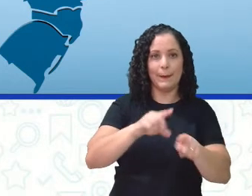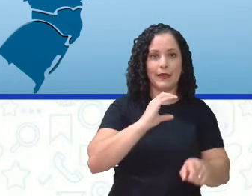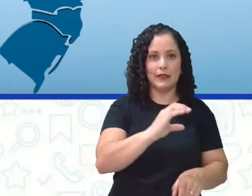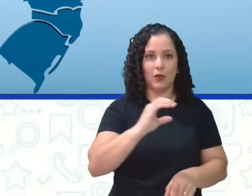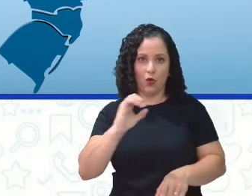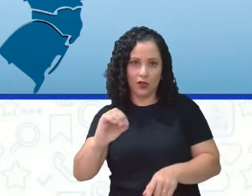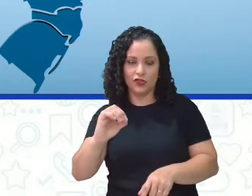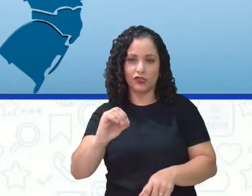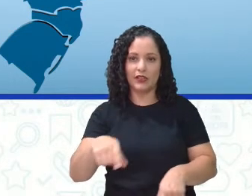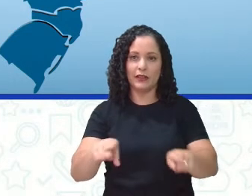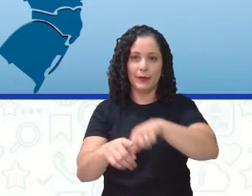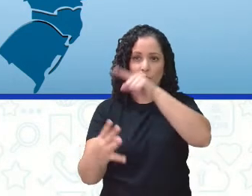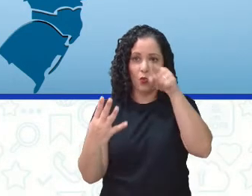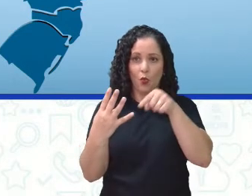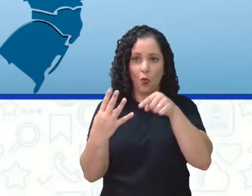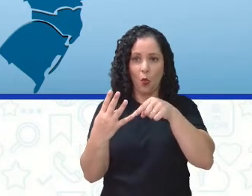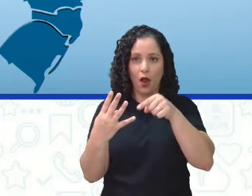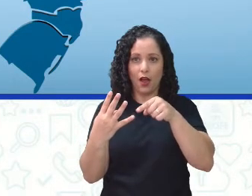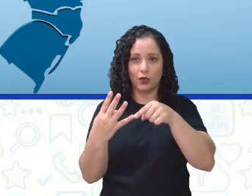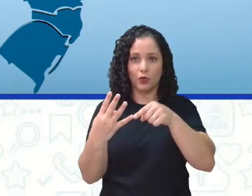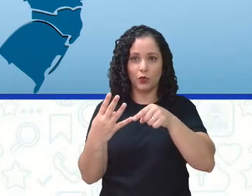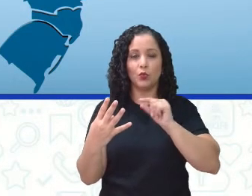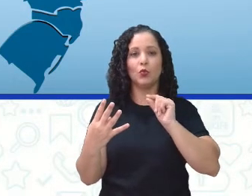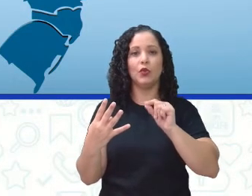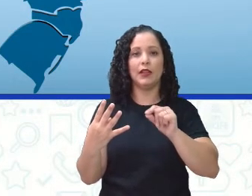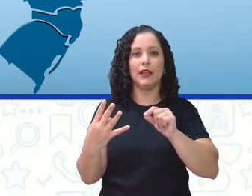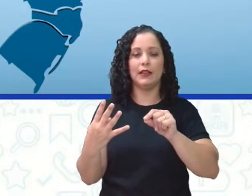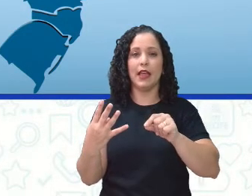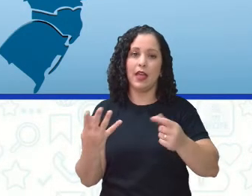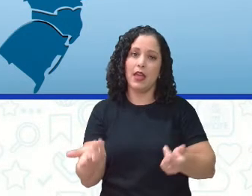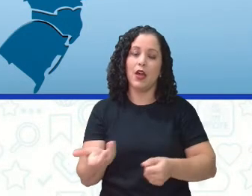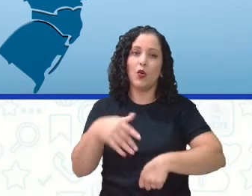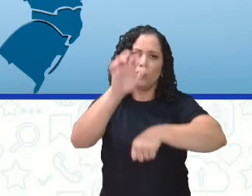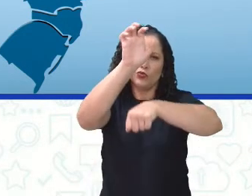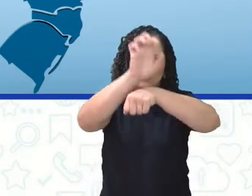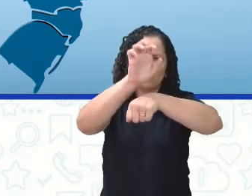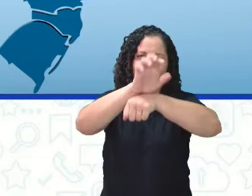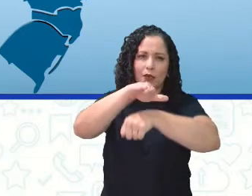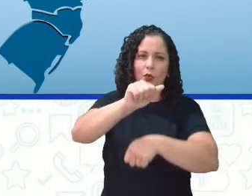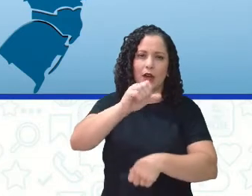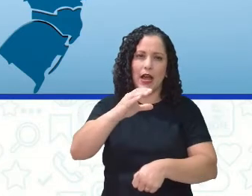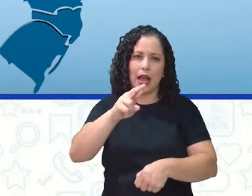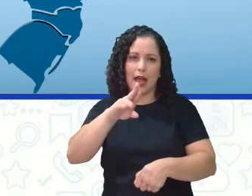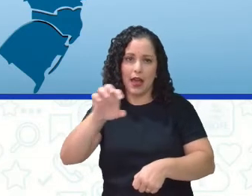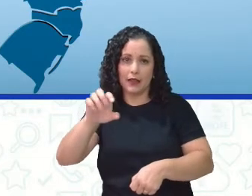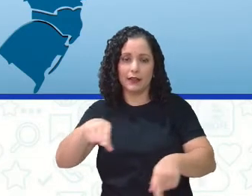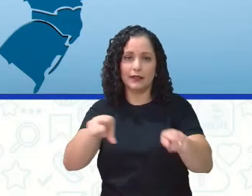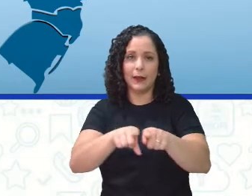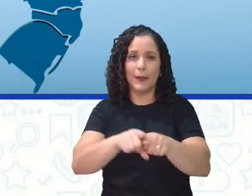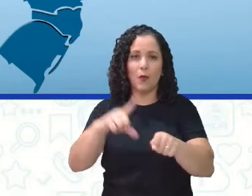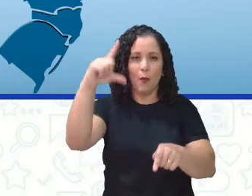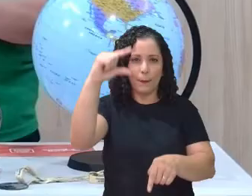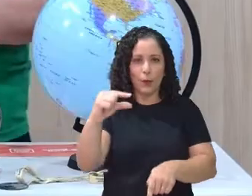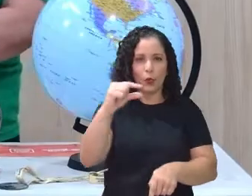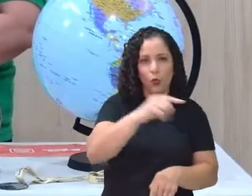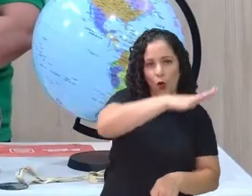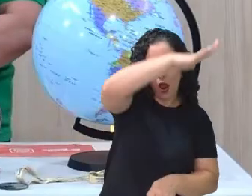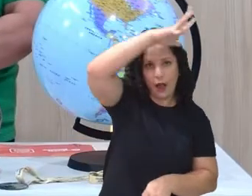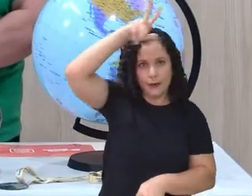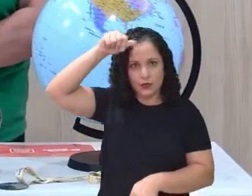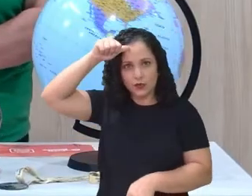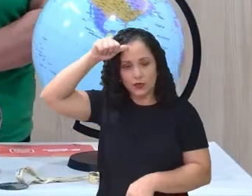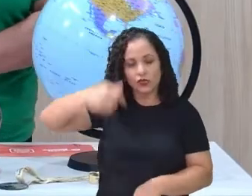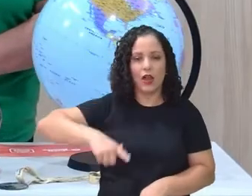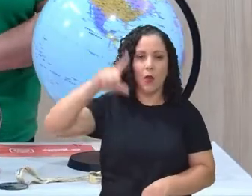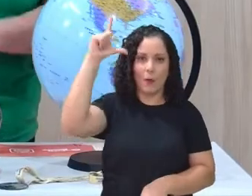centro-oeste. E o fuso horário 4, que é do Acre e uma pequena parcela do estado do Amazonas. Então, talvez esse seja o